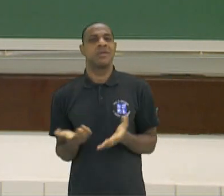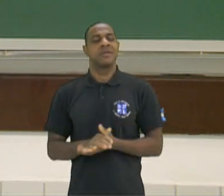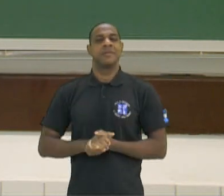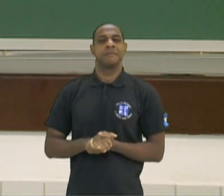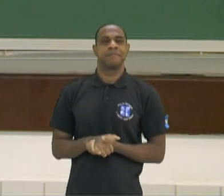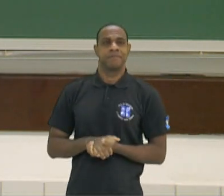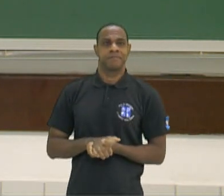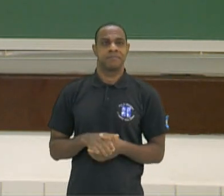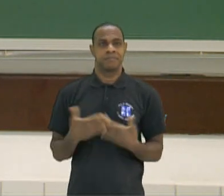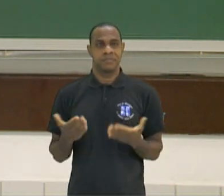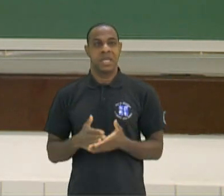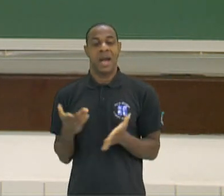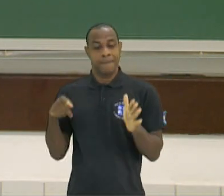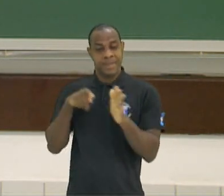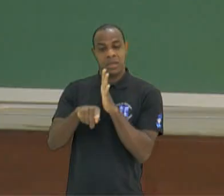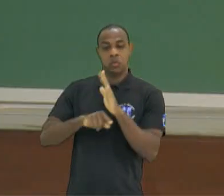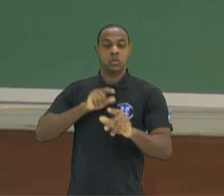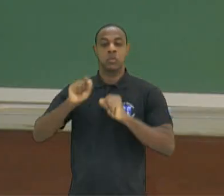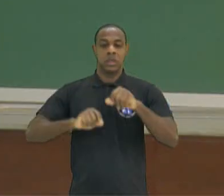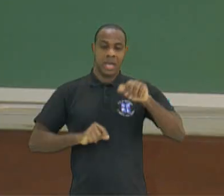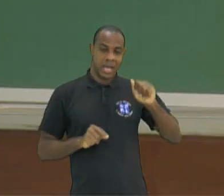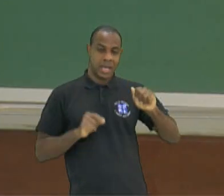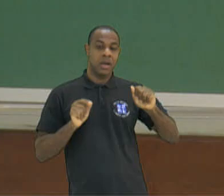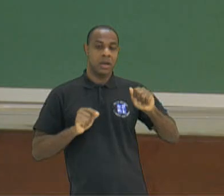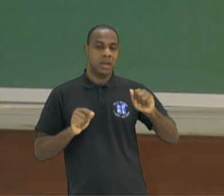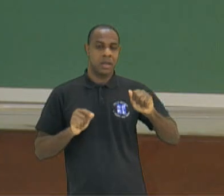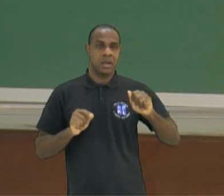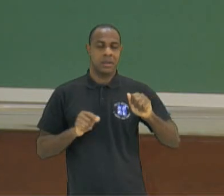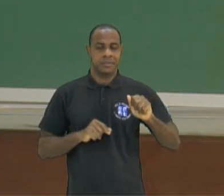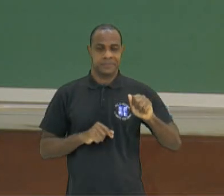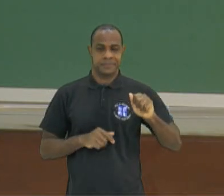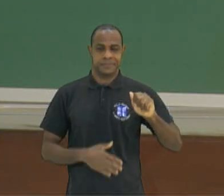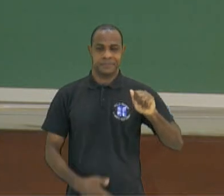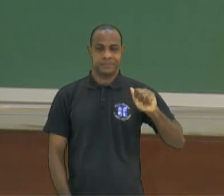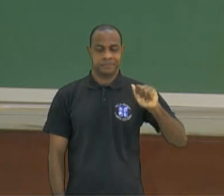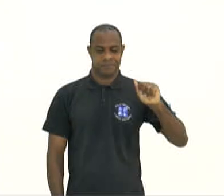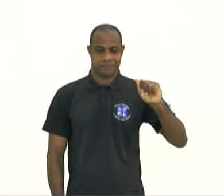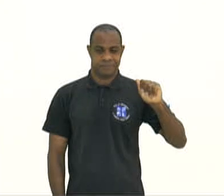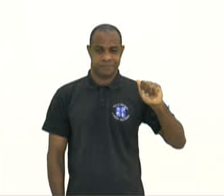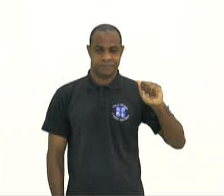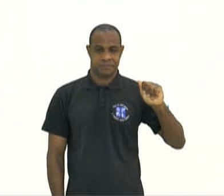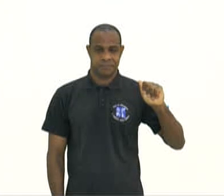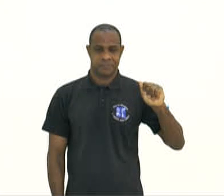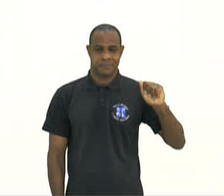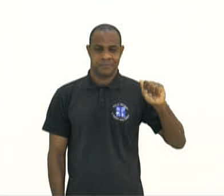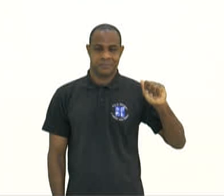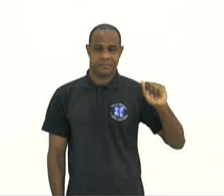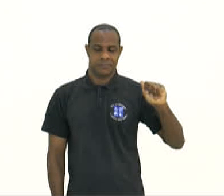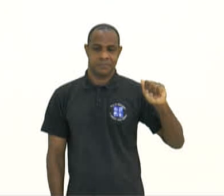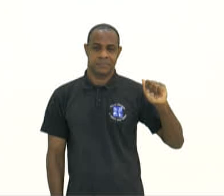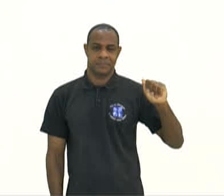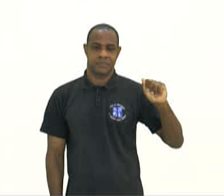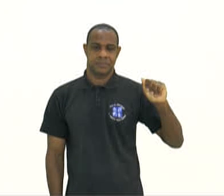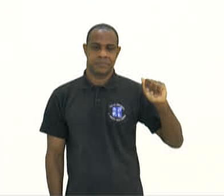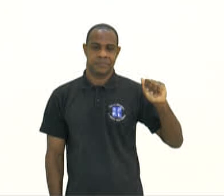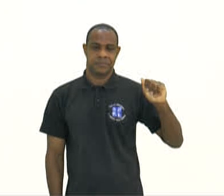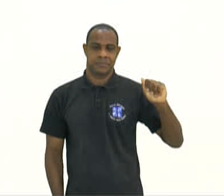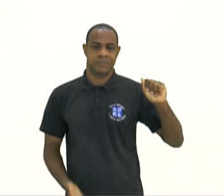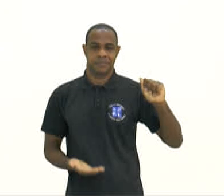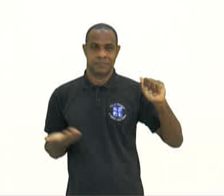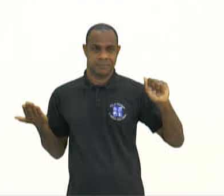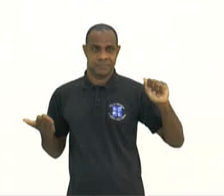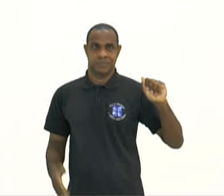ok? A nossa pergunta, letra A, diz a seguinte, what's more important difference between passive and active